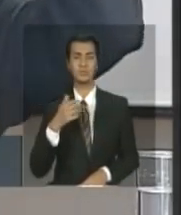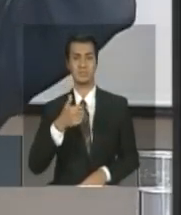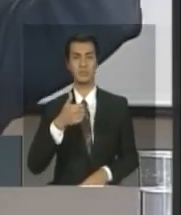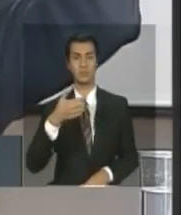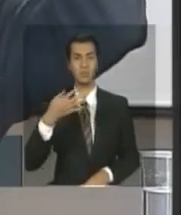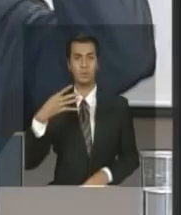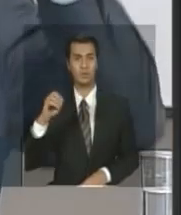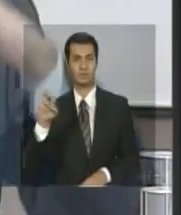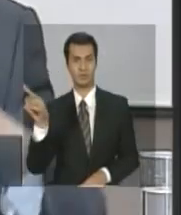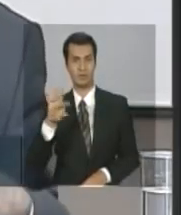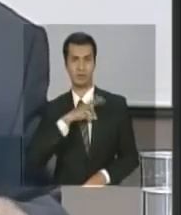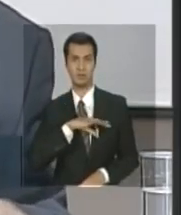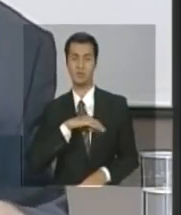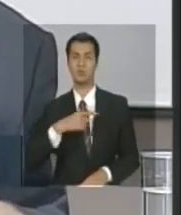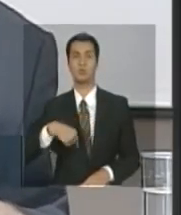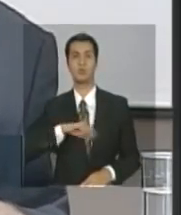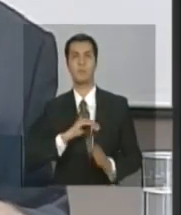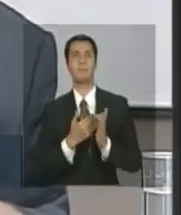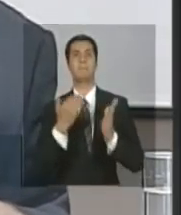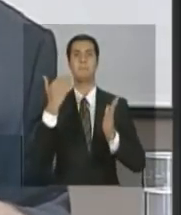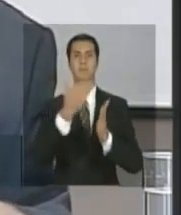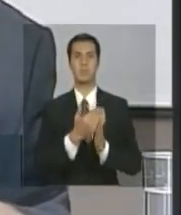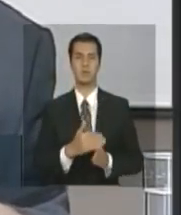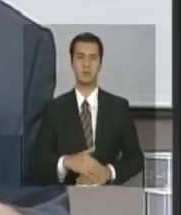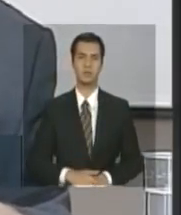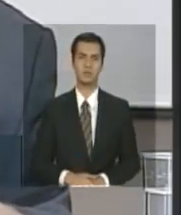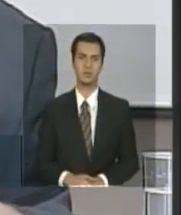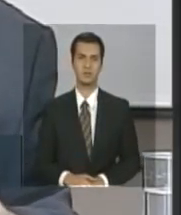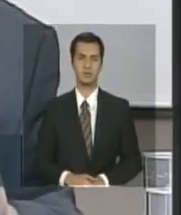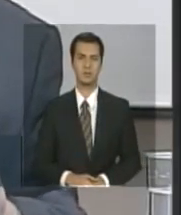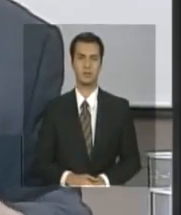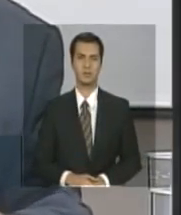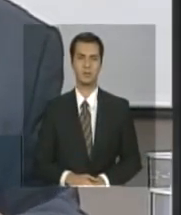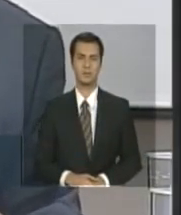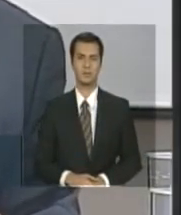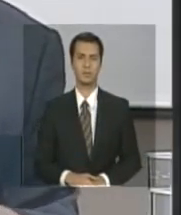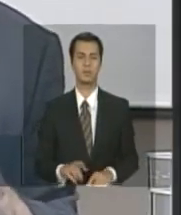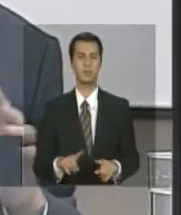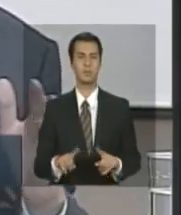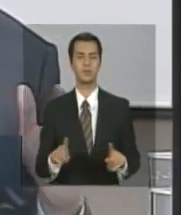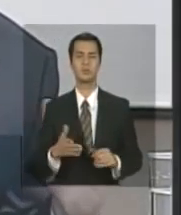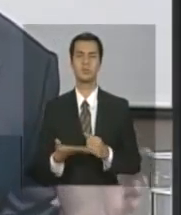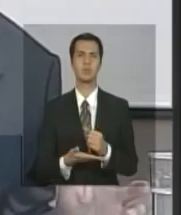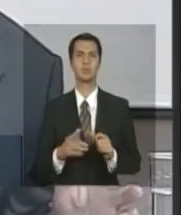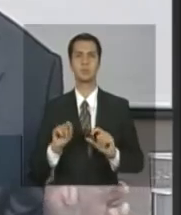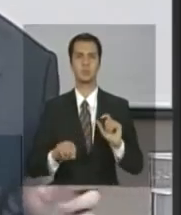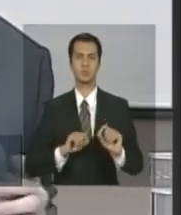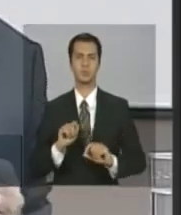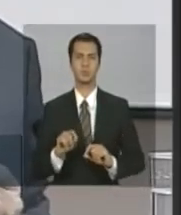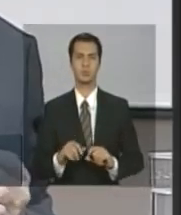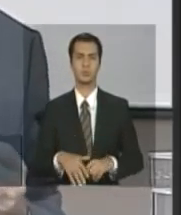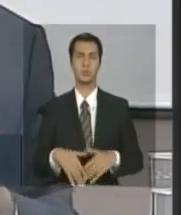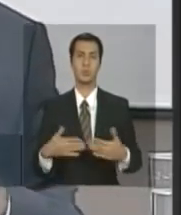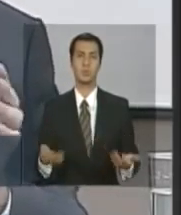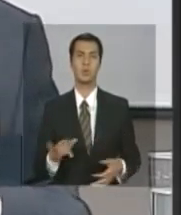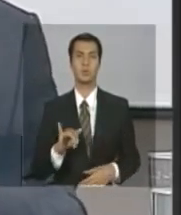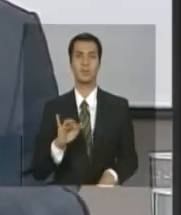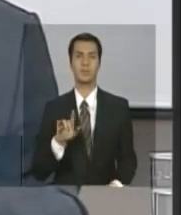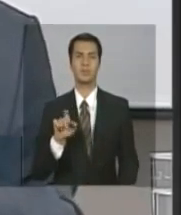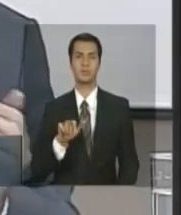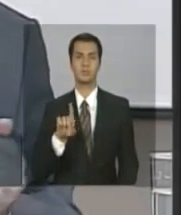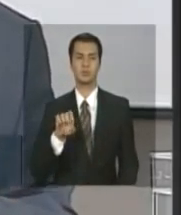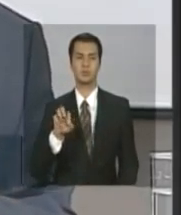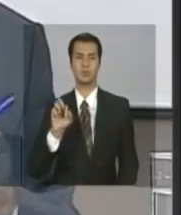Estamos trabalhando num ponto mais alto. Entende? A questão fundamental é o seguinte. Qual é o indexador? Gente, se a gente